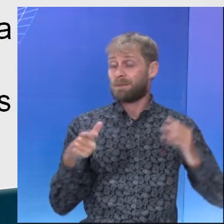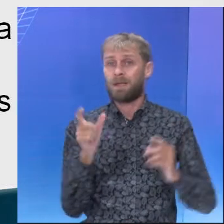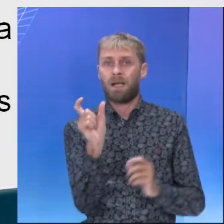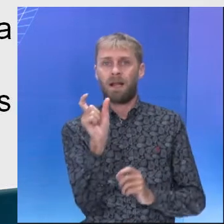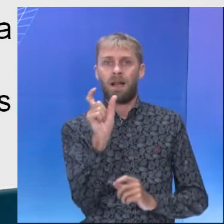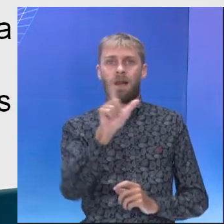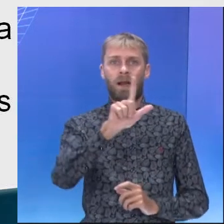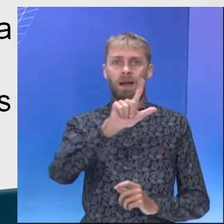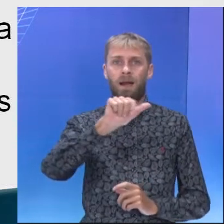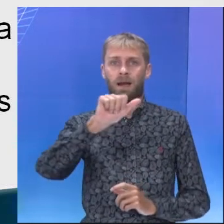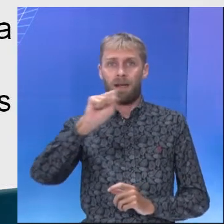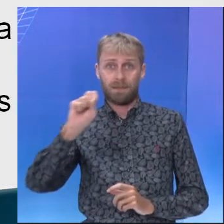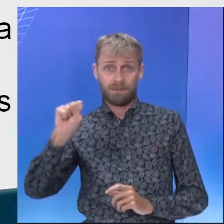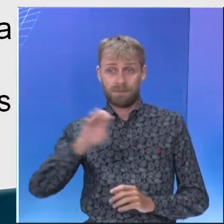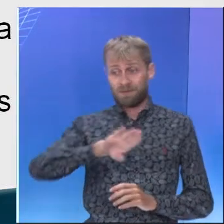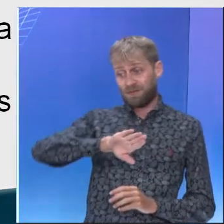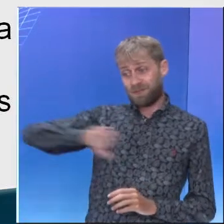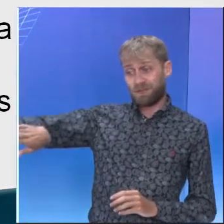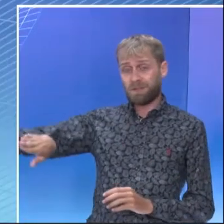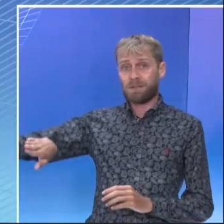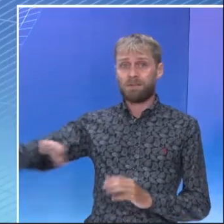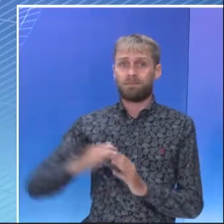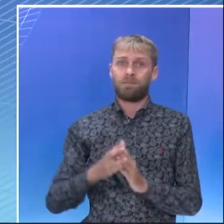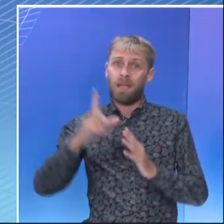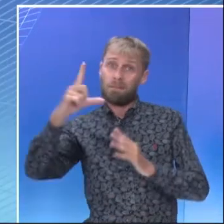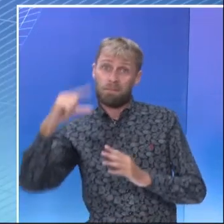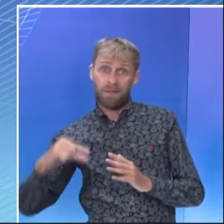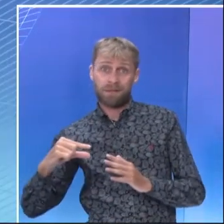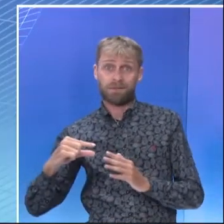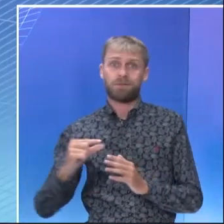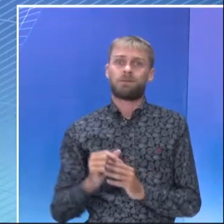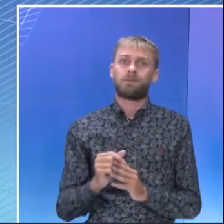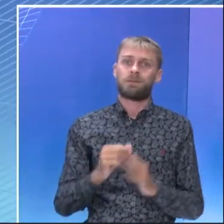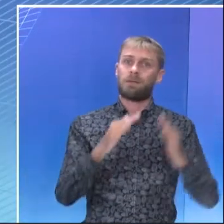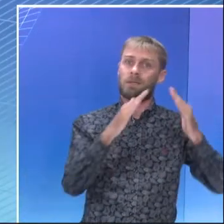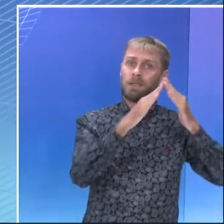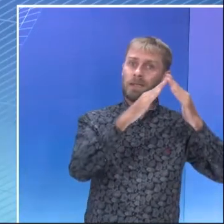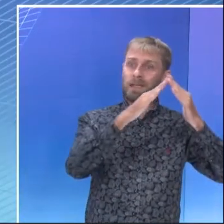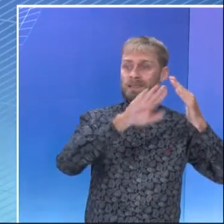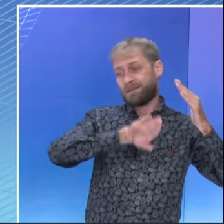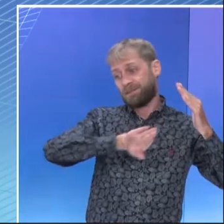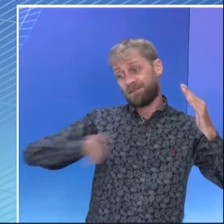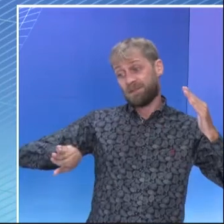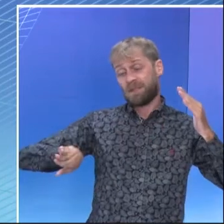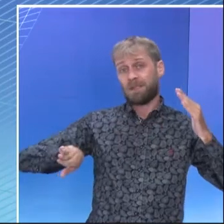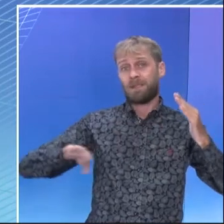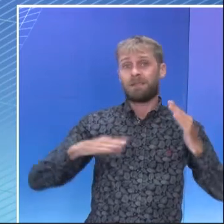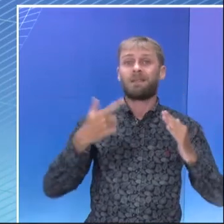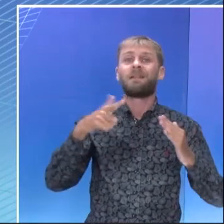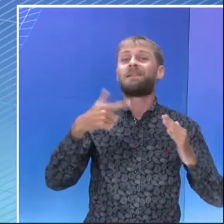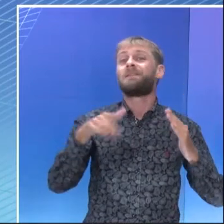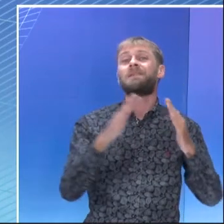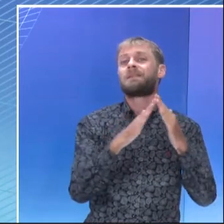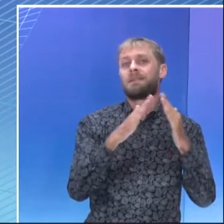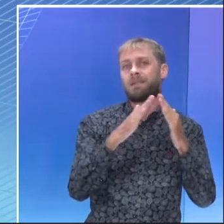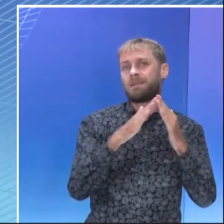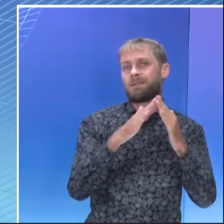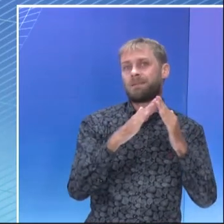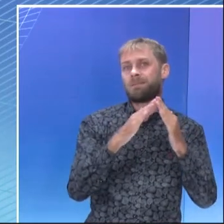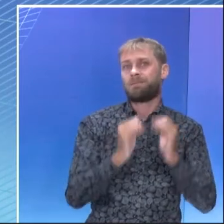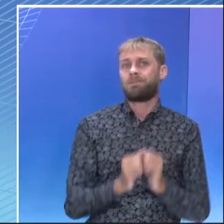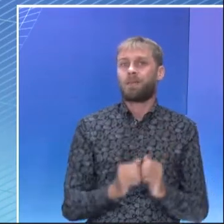uma partícula que tira. Então, less é menos. Então, eu tenho homeless, é uma pessoa que não tem o